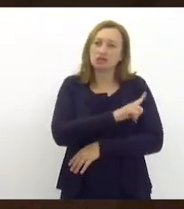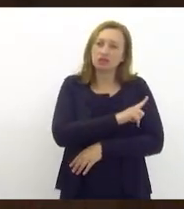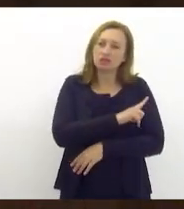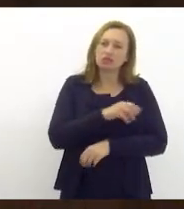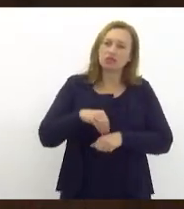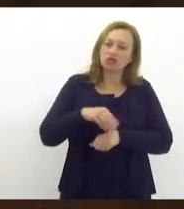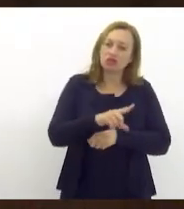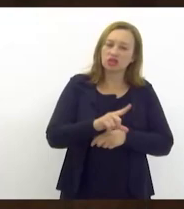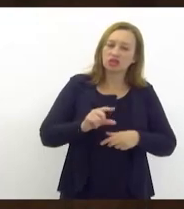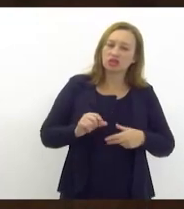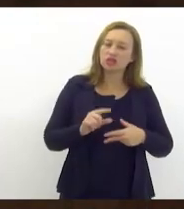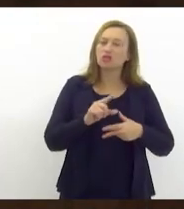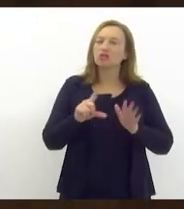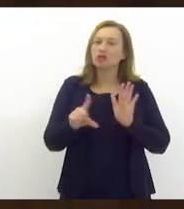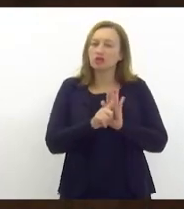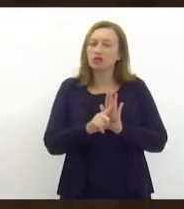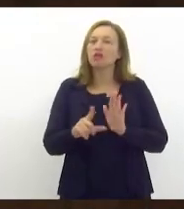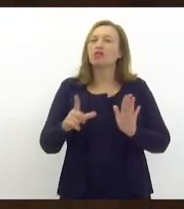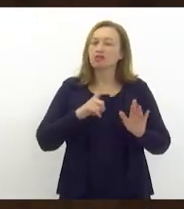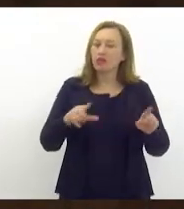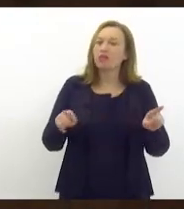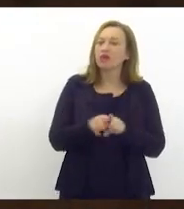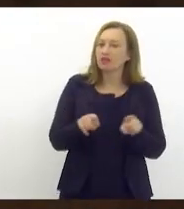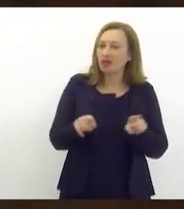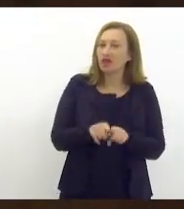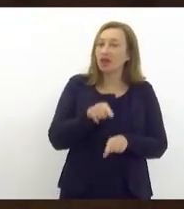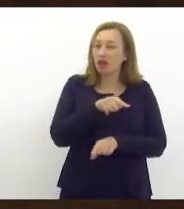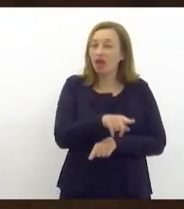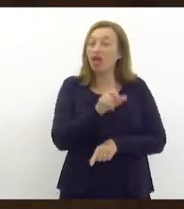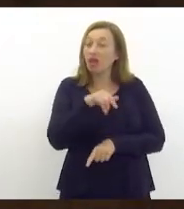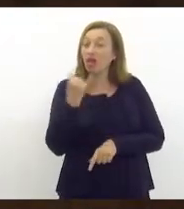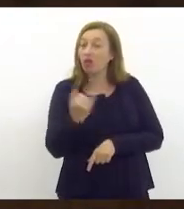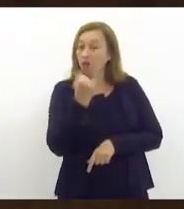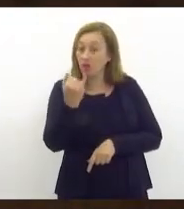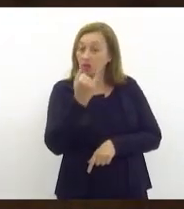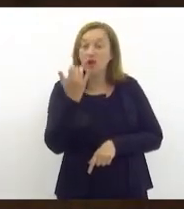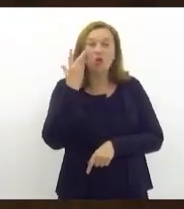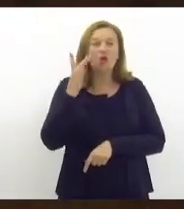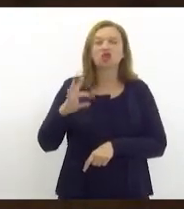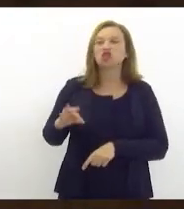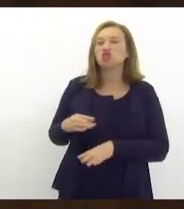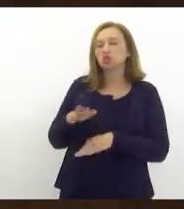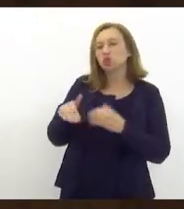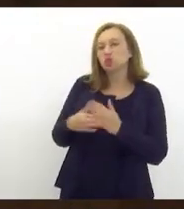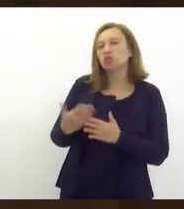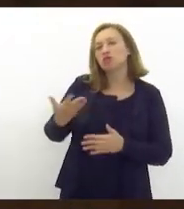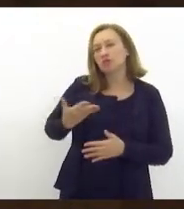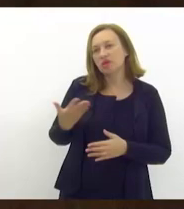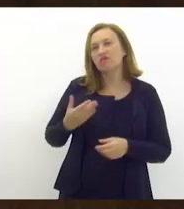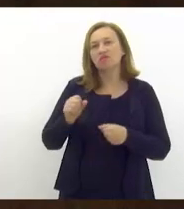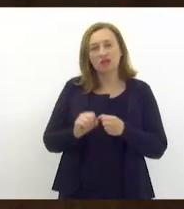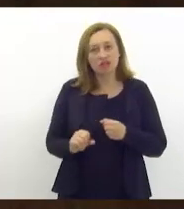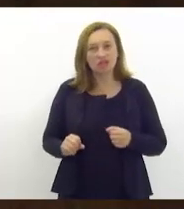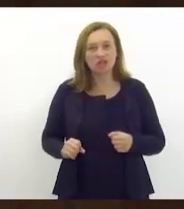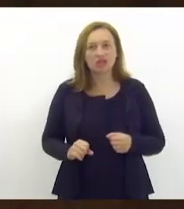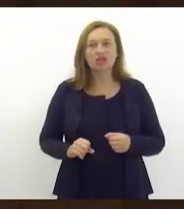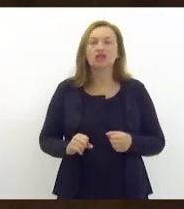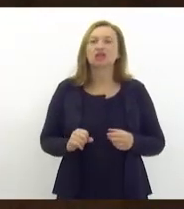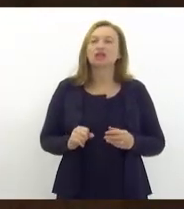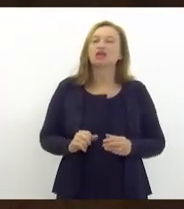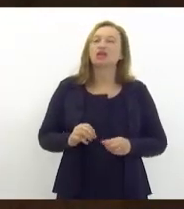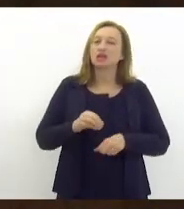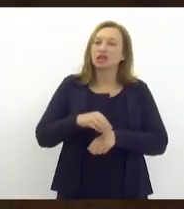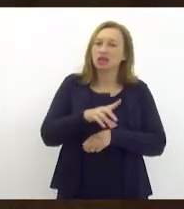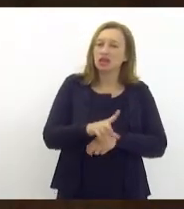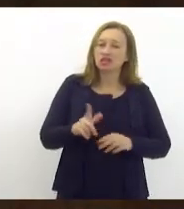indicação legislativa para que se tenha também na cidade de São Gonçalo, que é importante. Acho que todos os colegas deveriam fazer estas mesmas